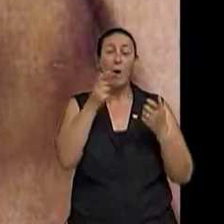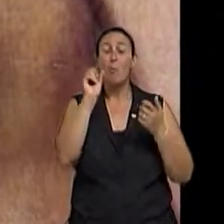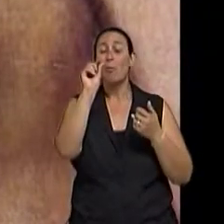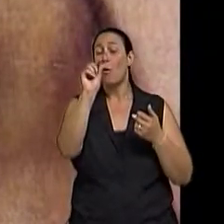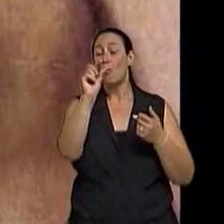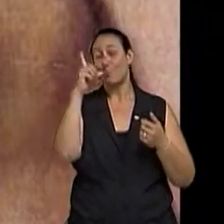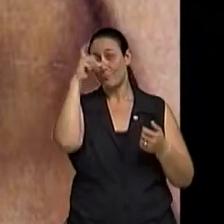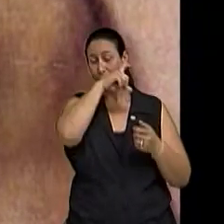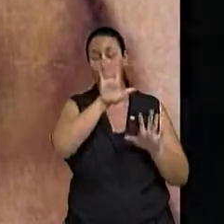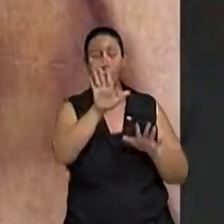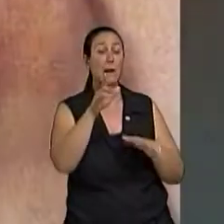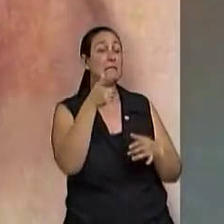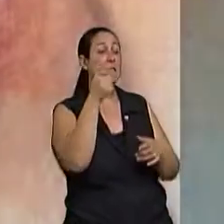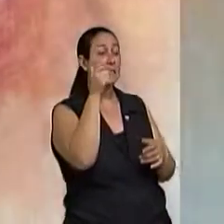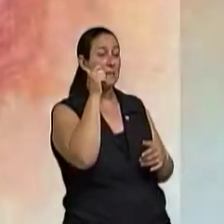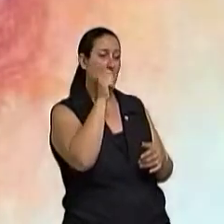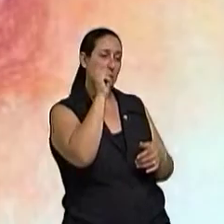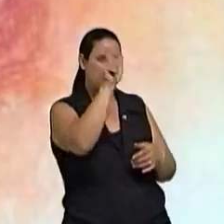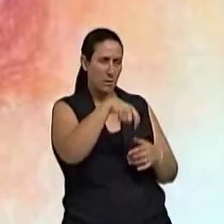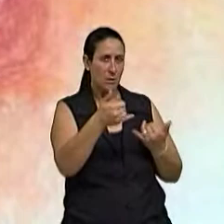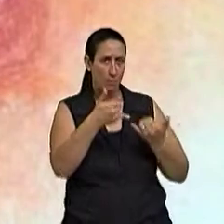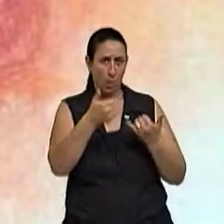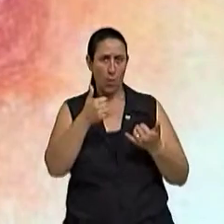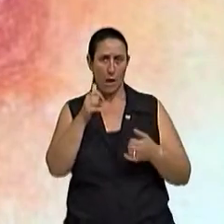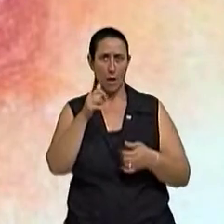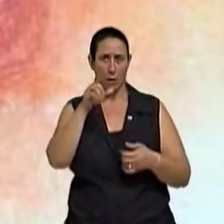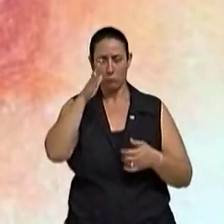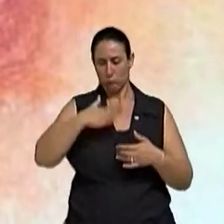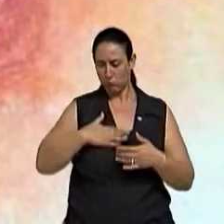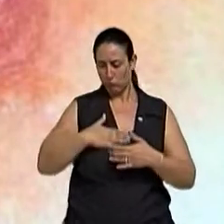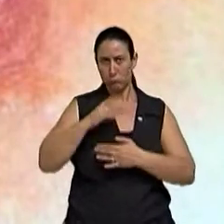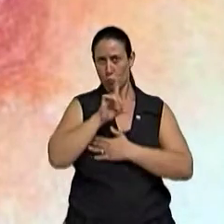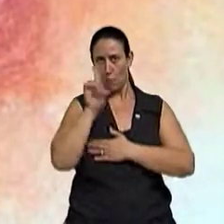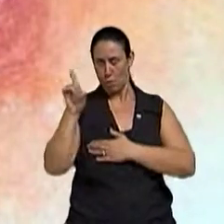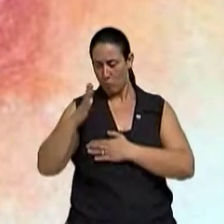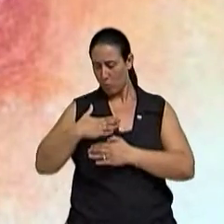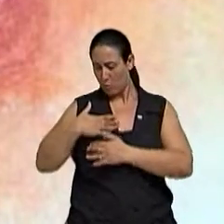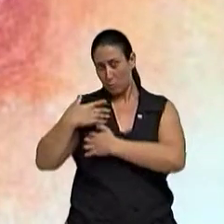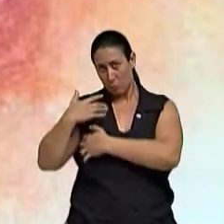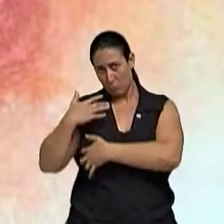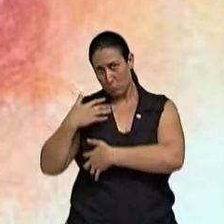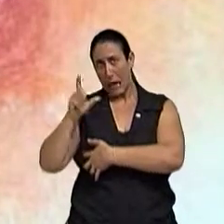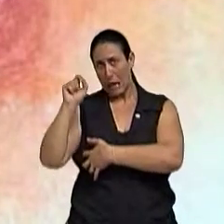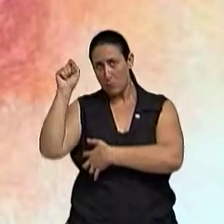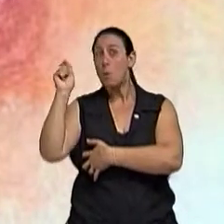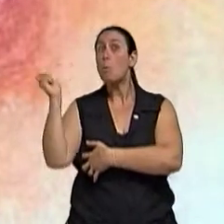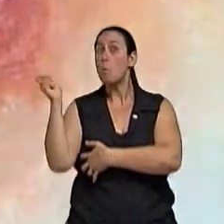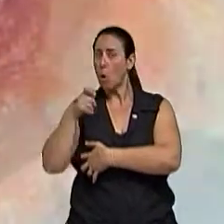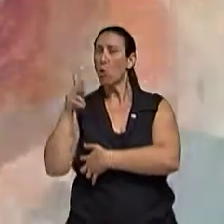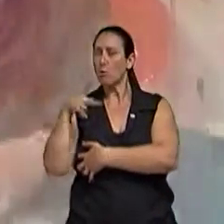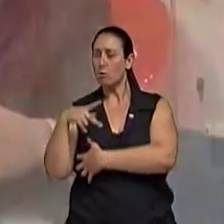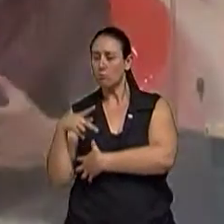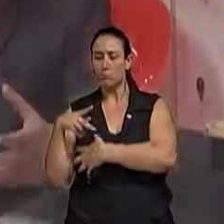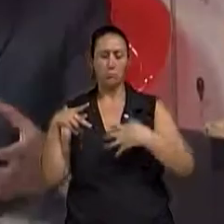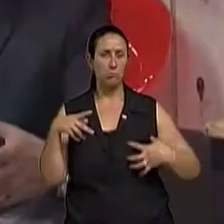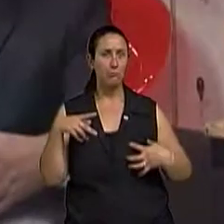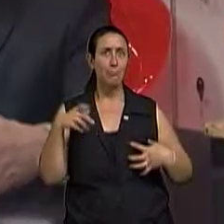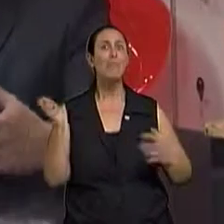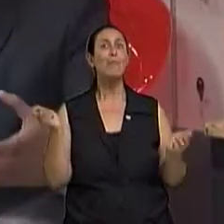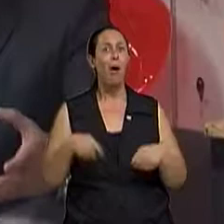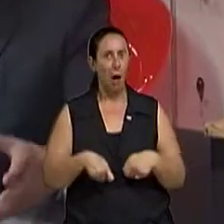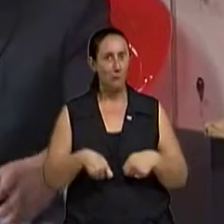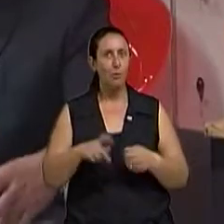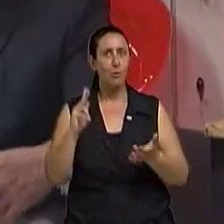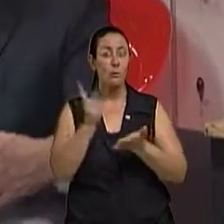quê? Porque tendo um câncer de mama, por exemplo, do lado direito, mama direita, ela também tem um risco maior de ter a esquerda, porque isso faz parte